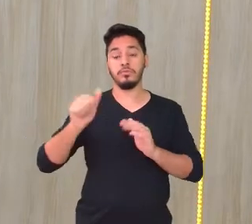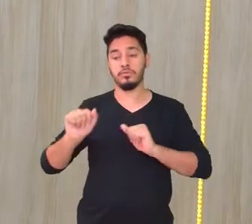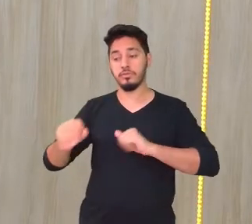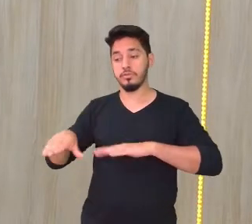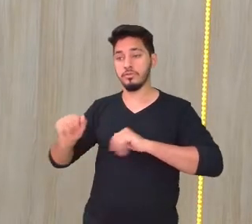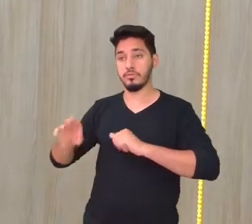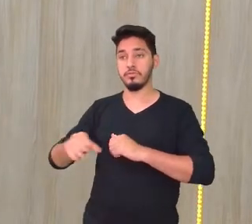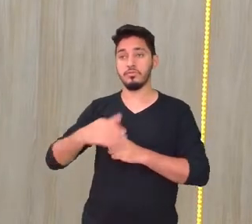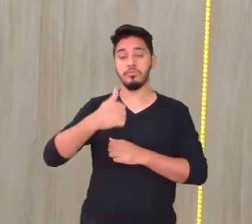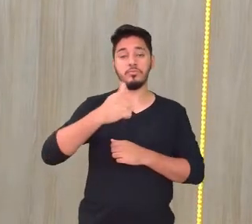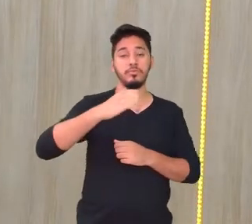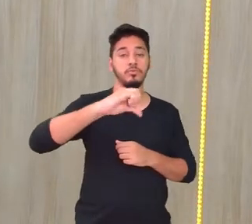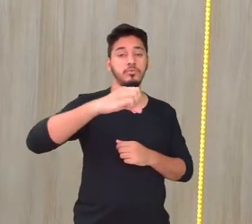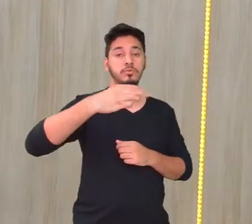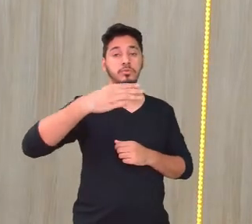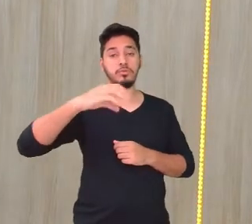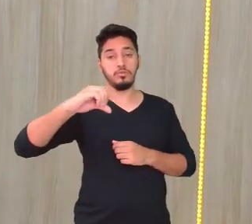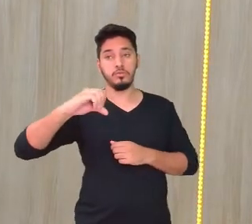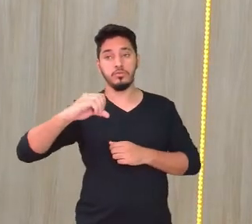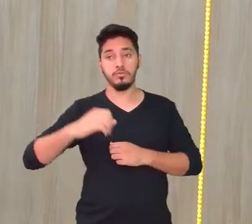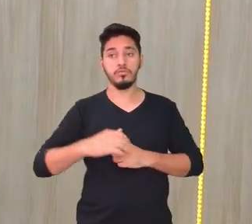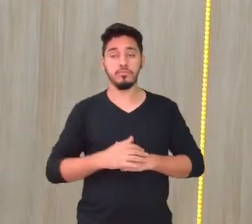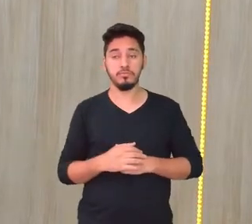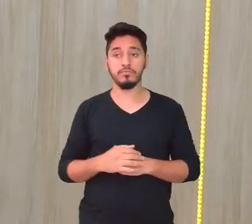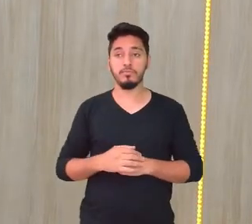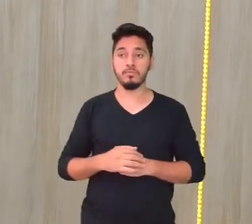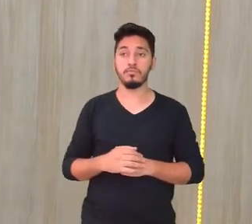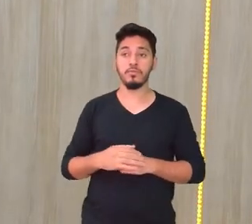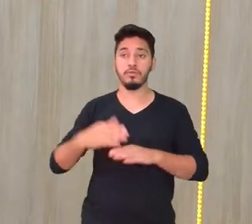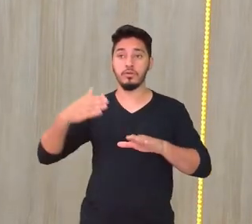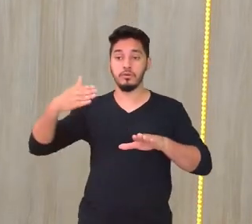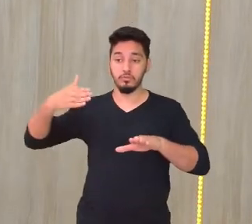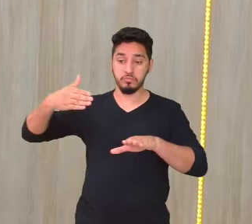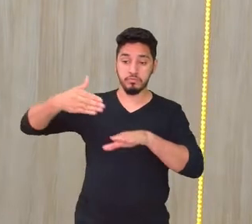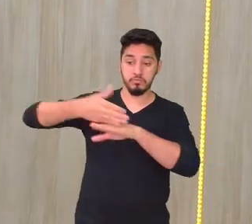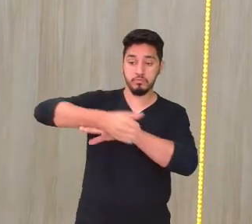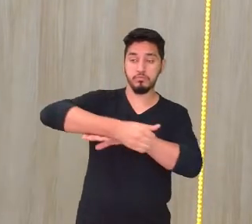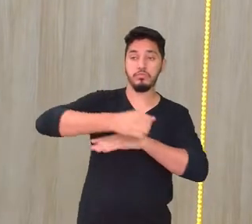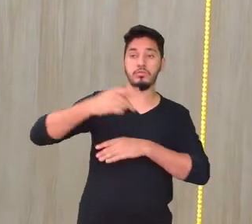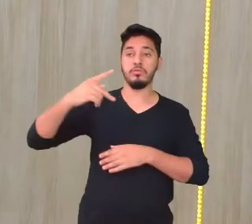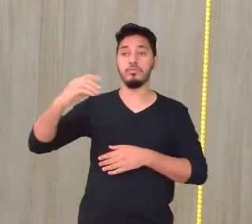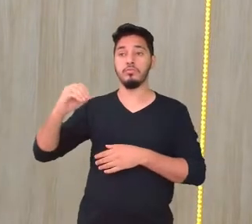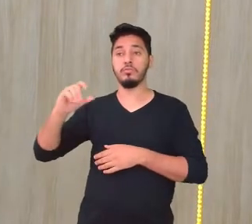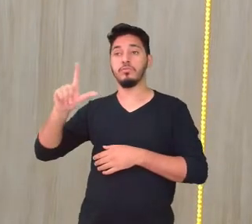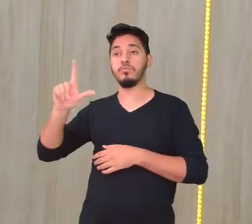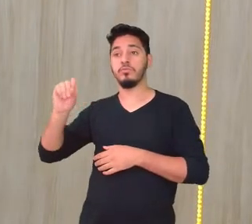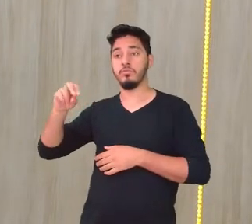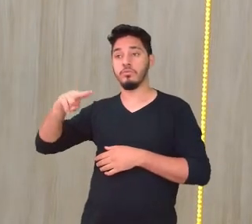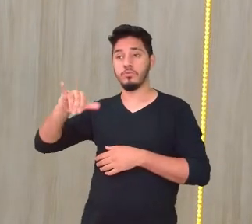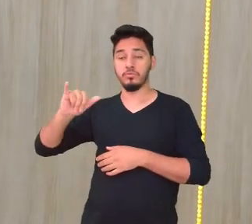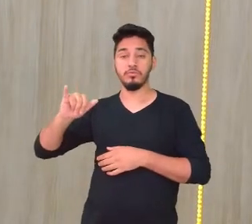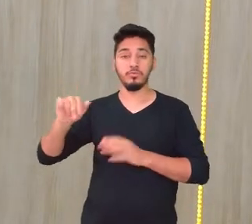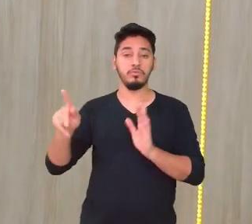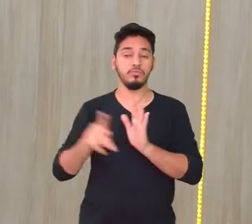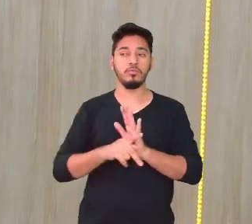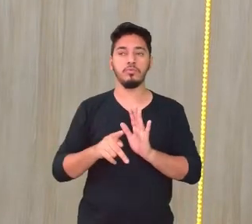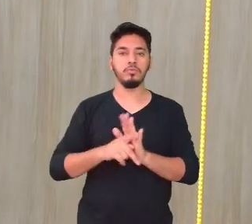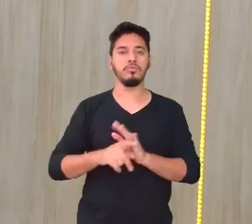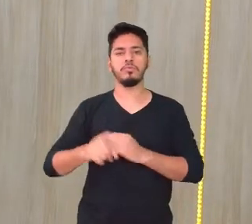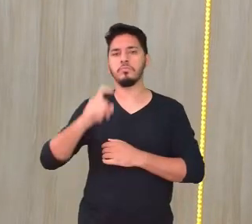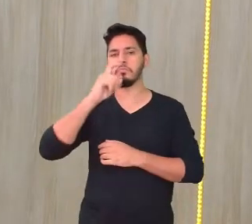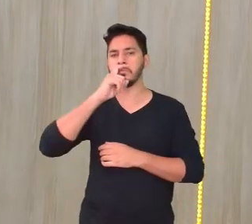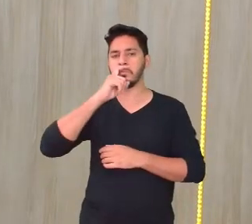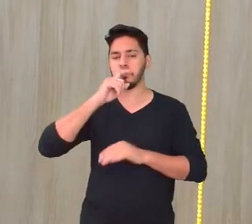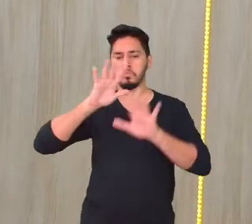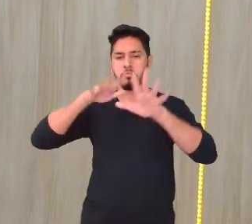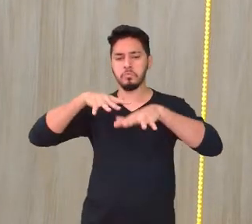de 1939, com a invasão da Polônia, né, pelas tropas, né, nazistas, né,